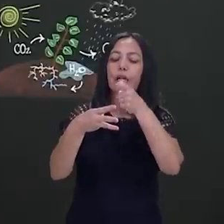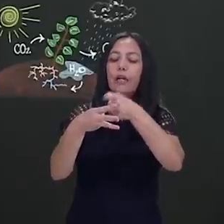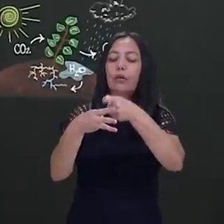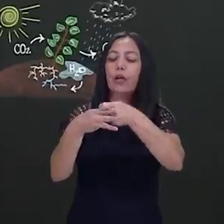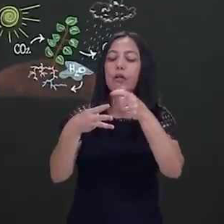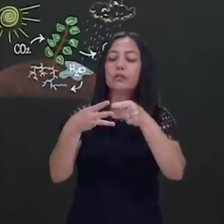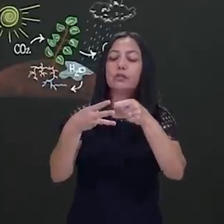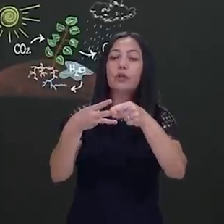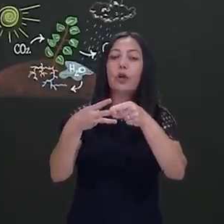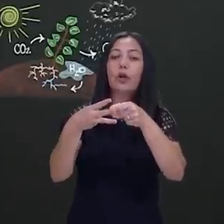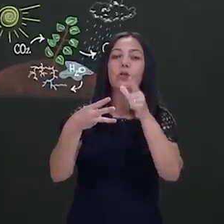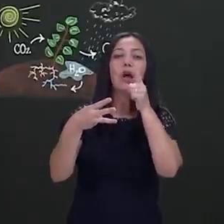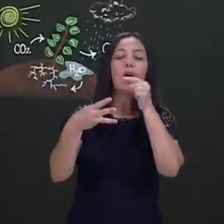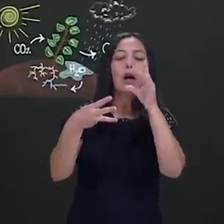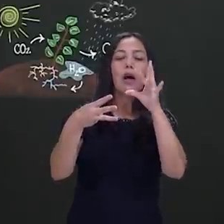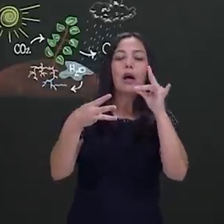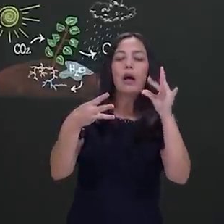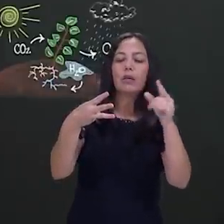dissolver